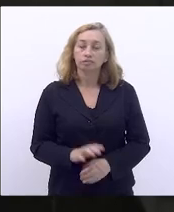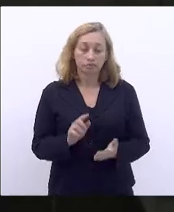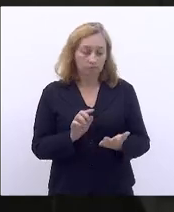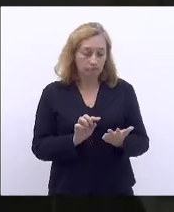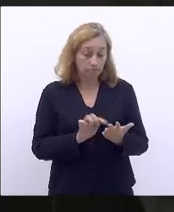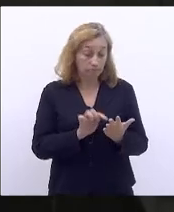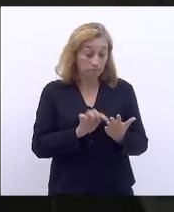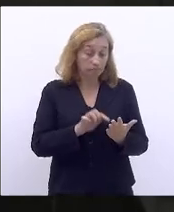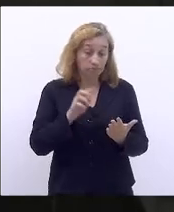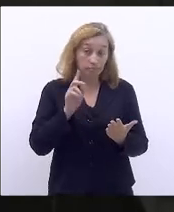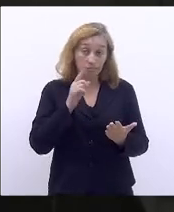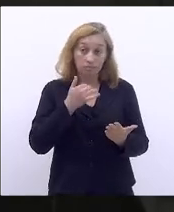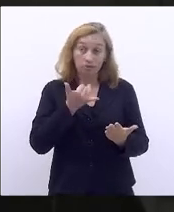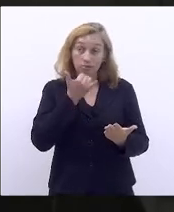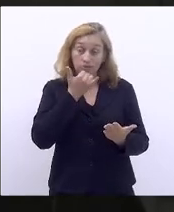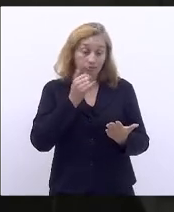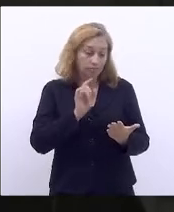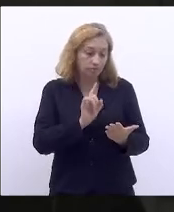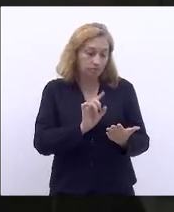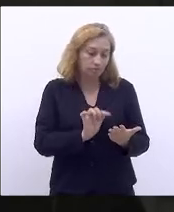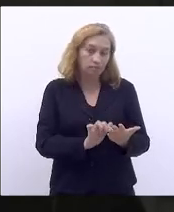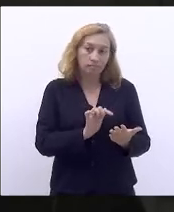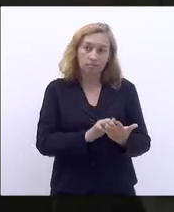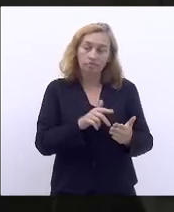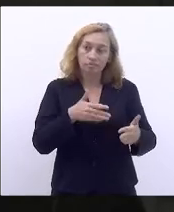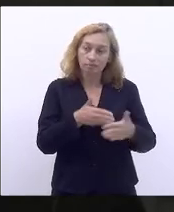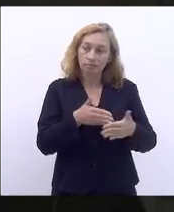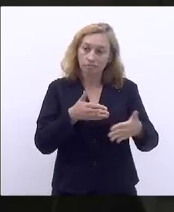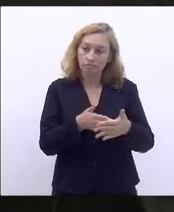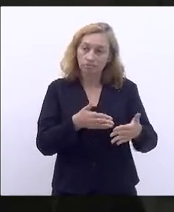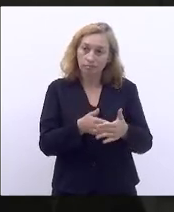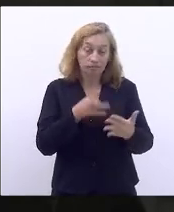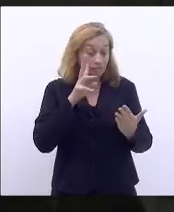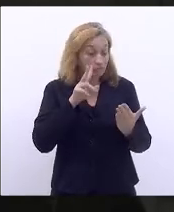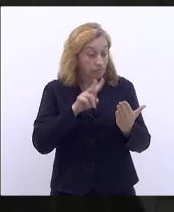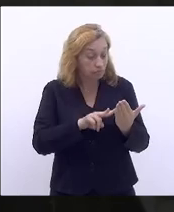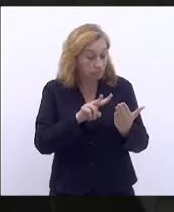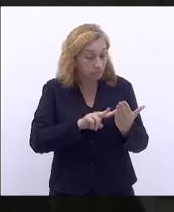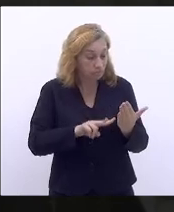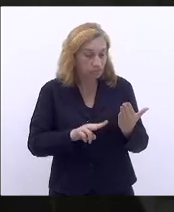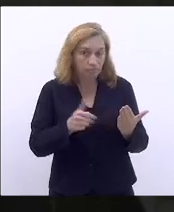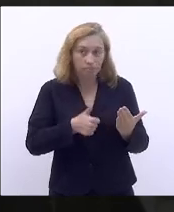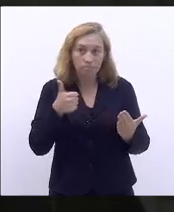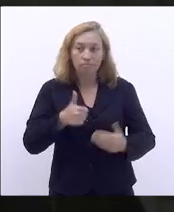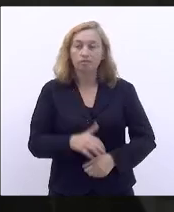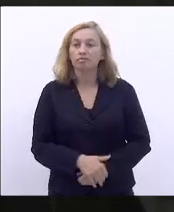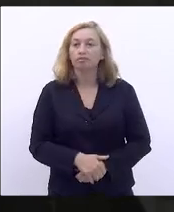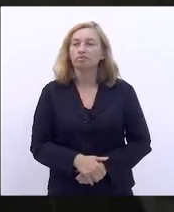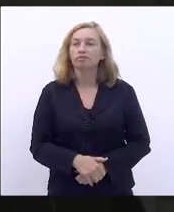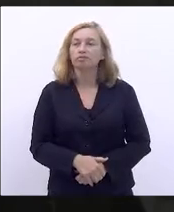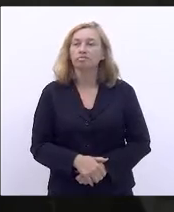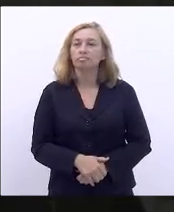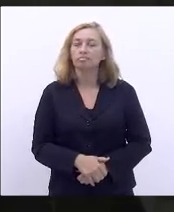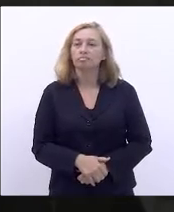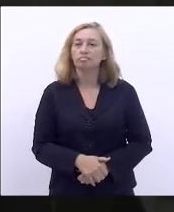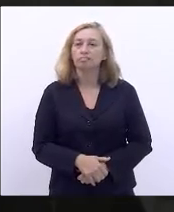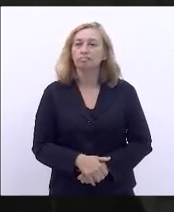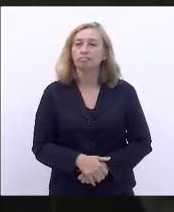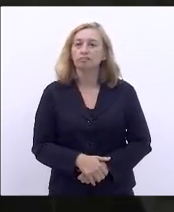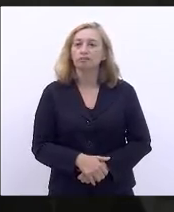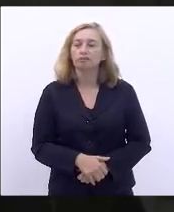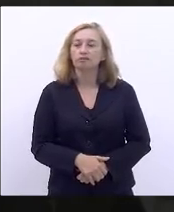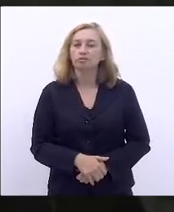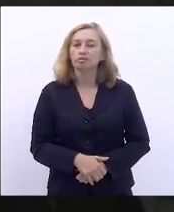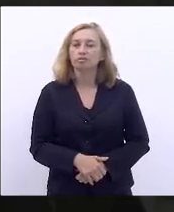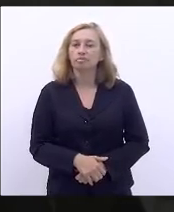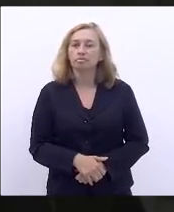hora no meu celular, né, e está atrapalhando um pouco aqui a leitura. Pela extensão e pela